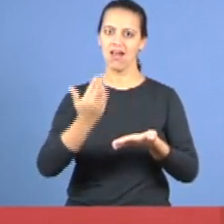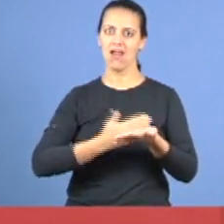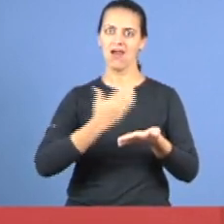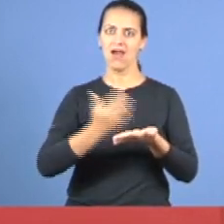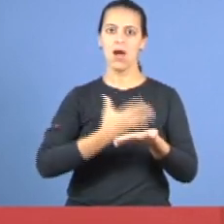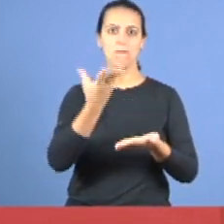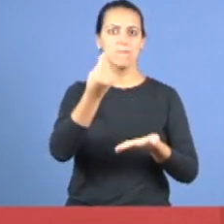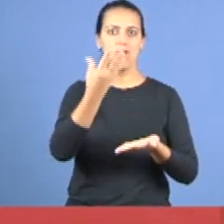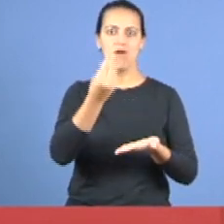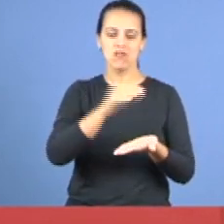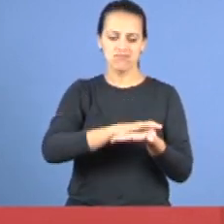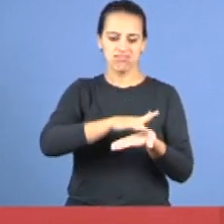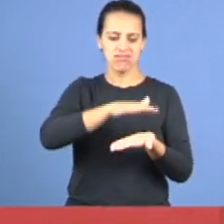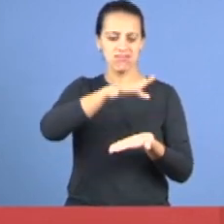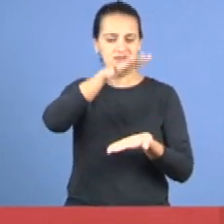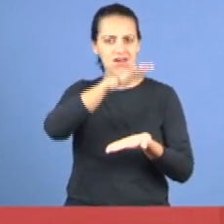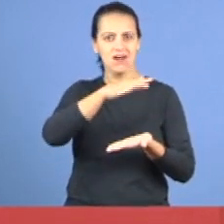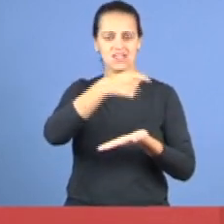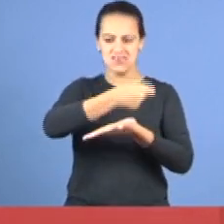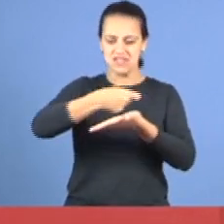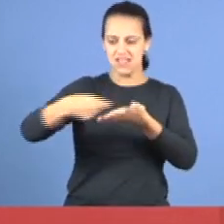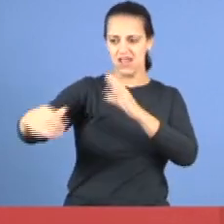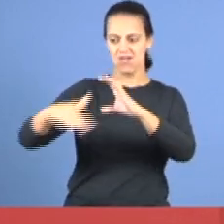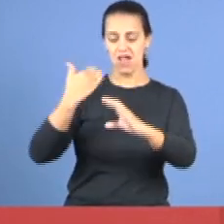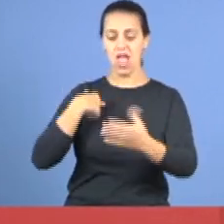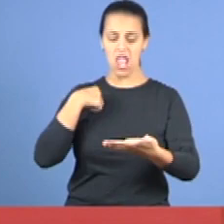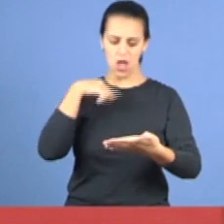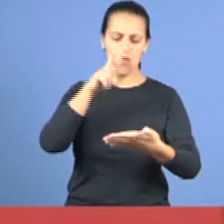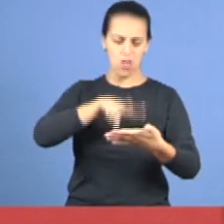três folhas de papel, me escreve. E eu leio tudo.